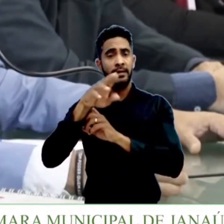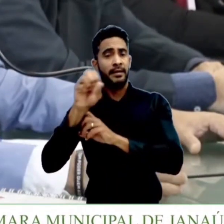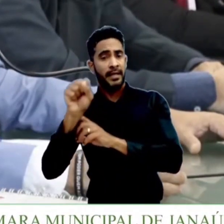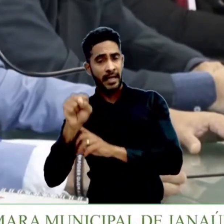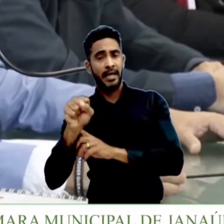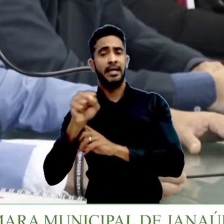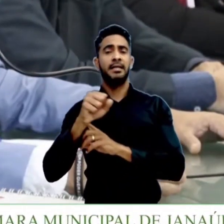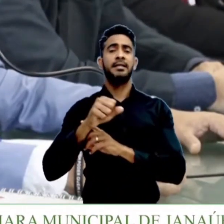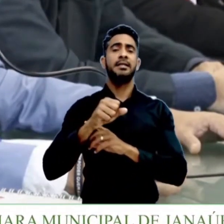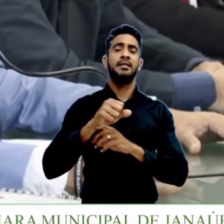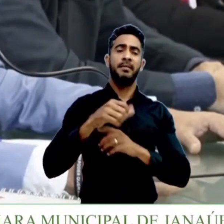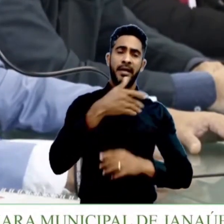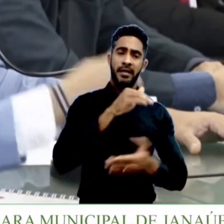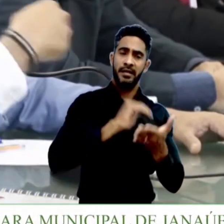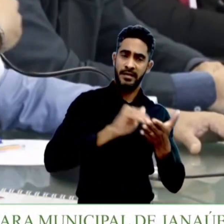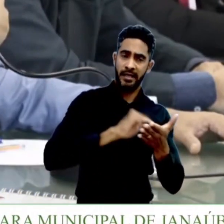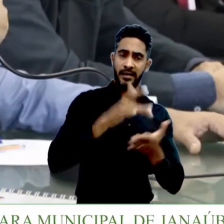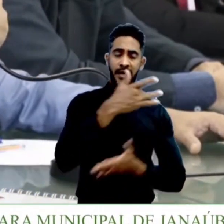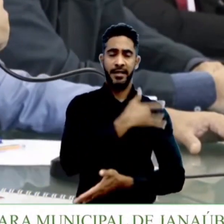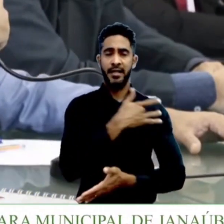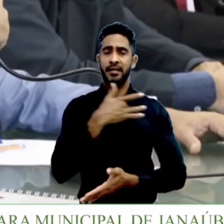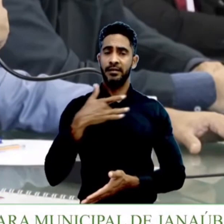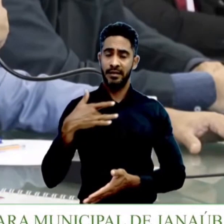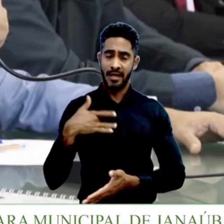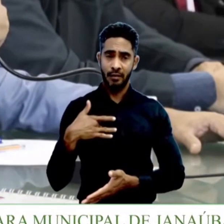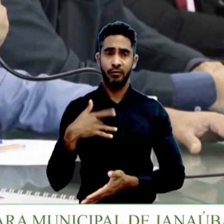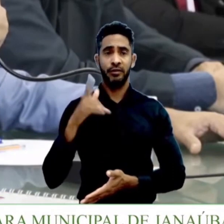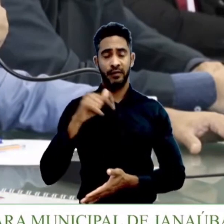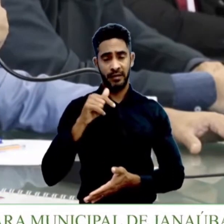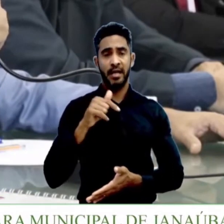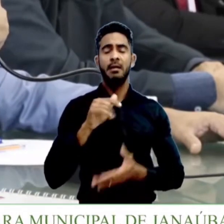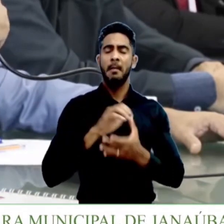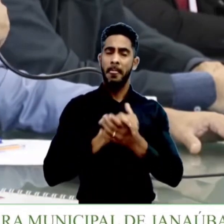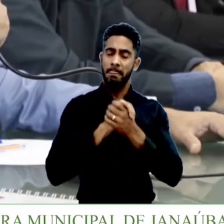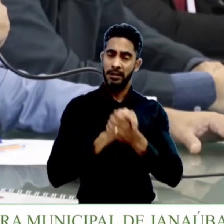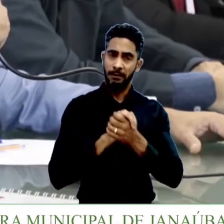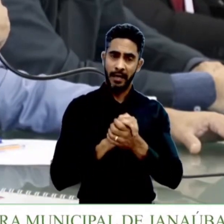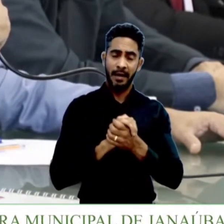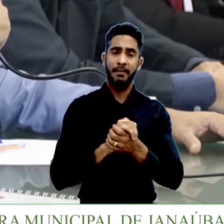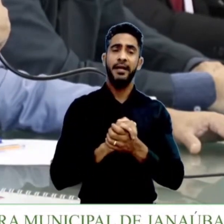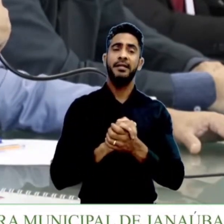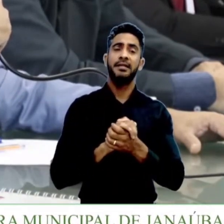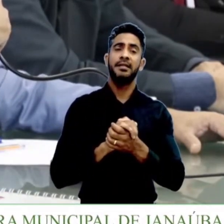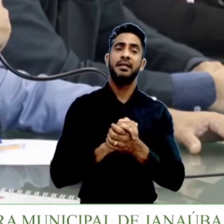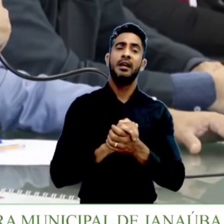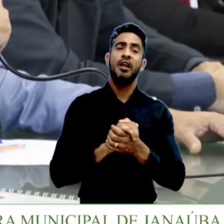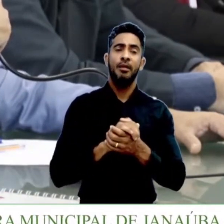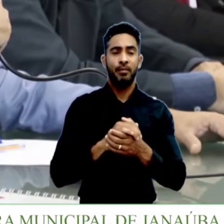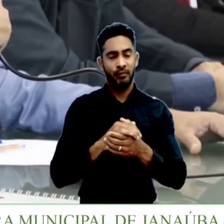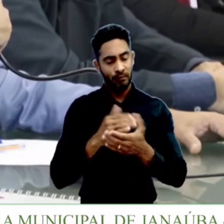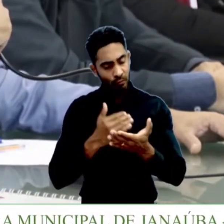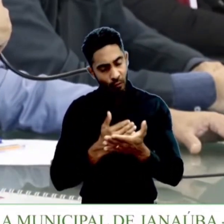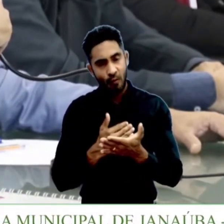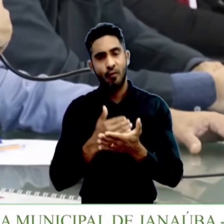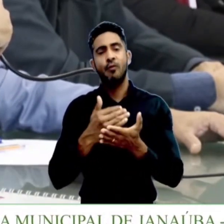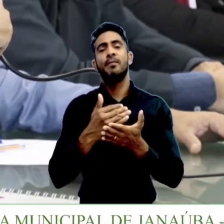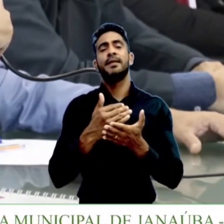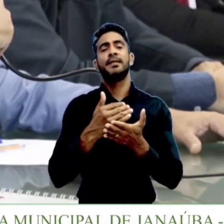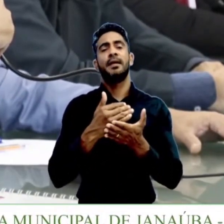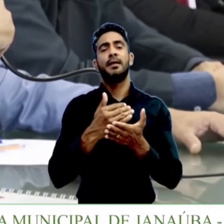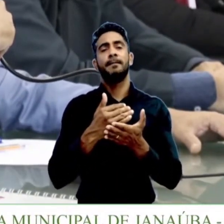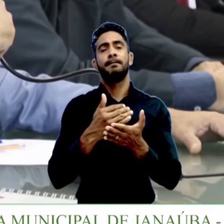o setor da Secretaria de Saúde. Então, dessa forma, Islaine, você está de parabéns por dar esse pontapé